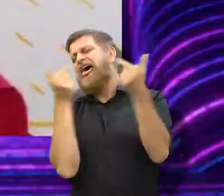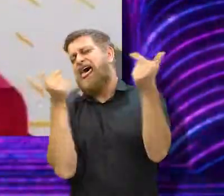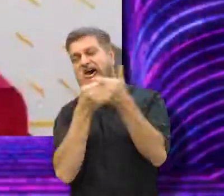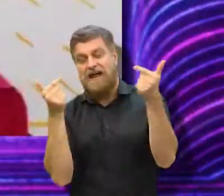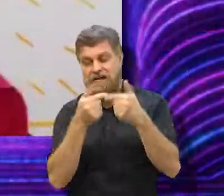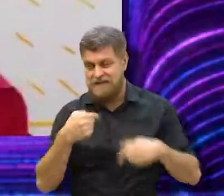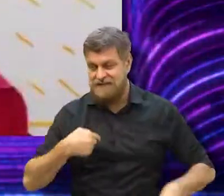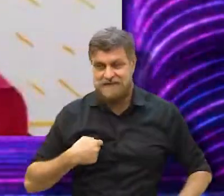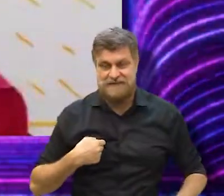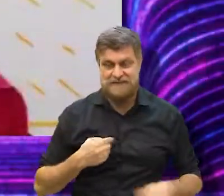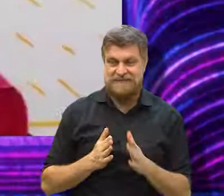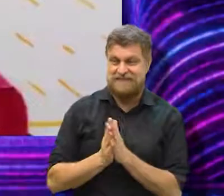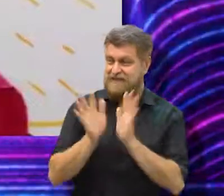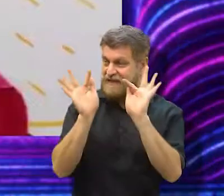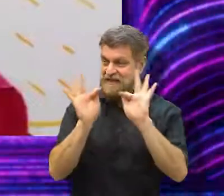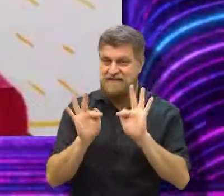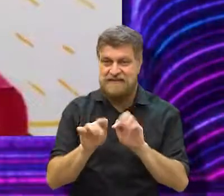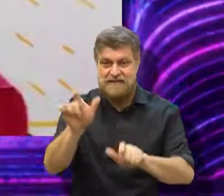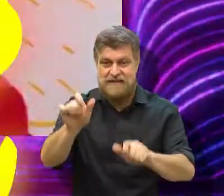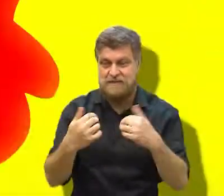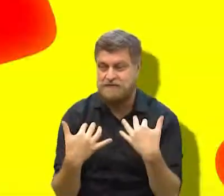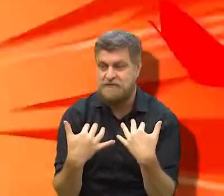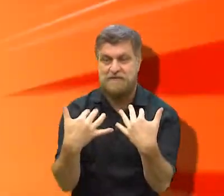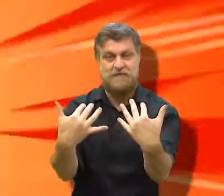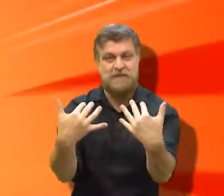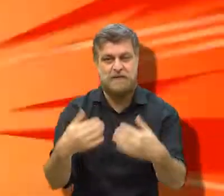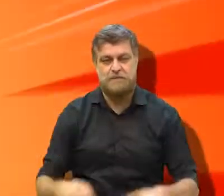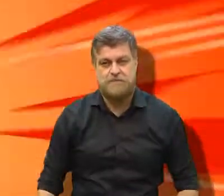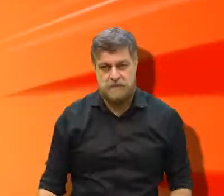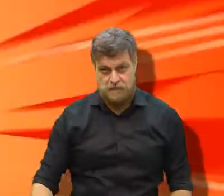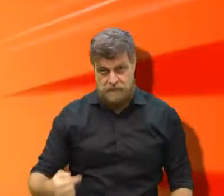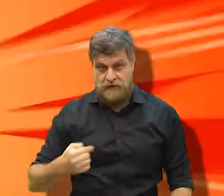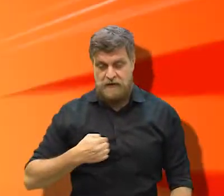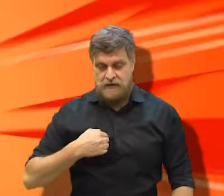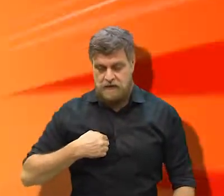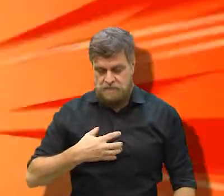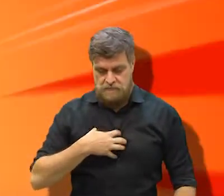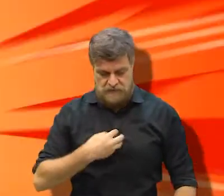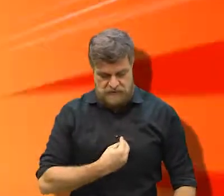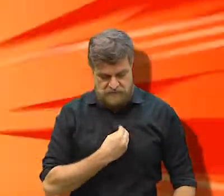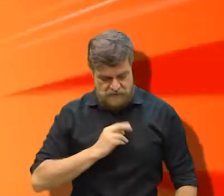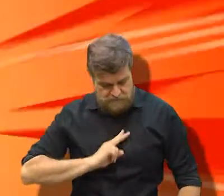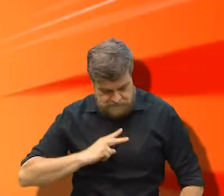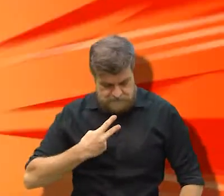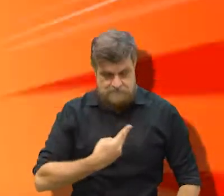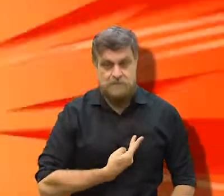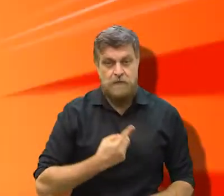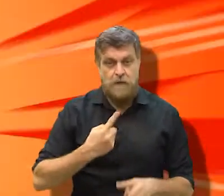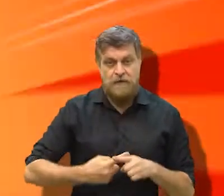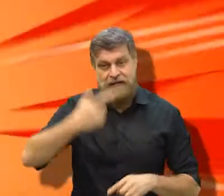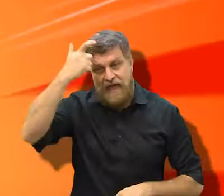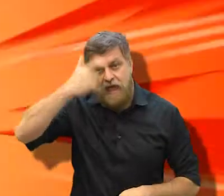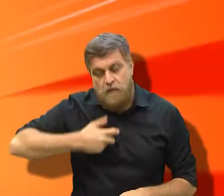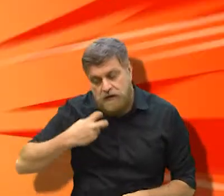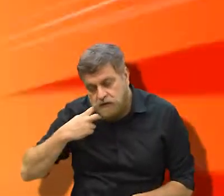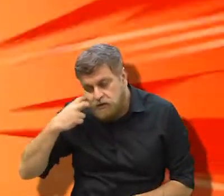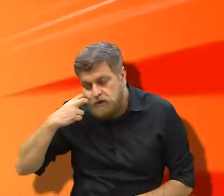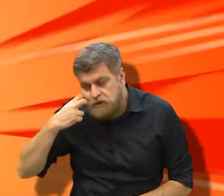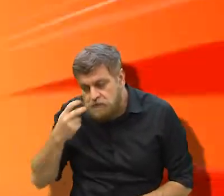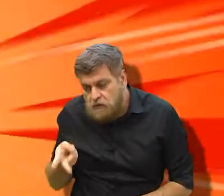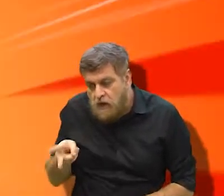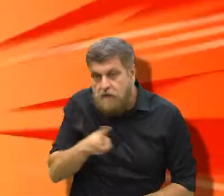consigo fazer a galera rir. A partir daí o cinema me salvou. Me salvou assim de ser um garoto super tímido, virei um